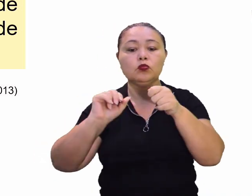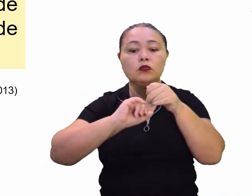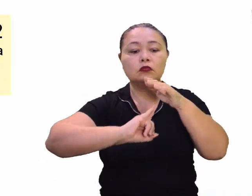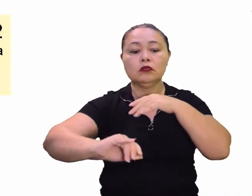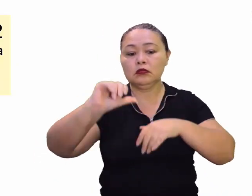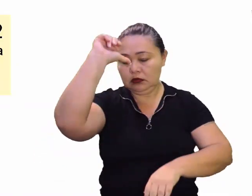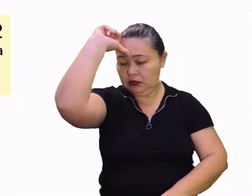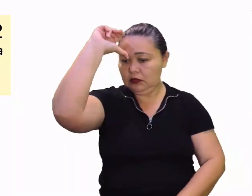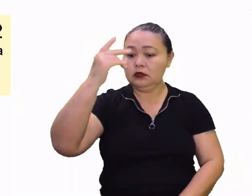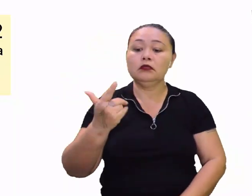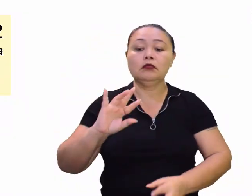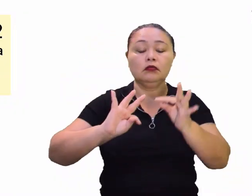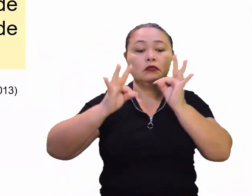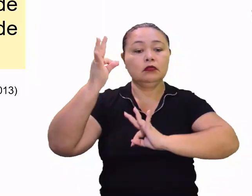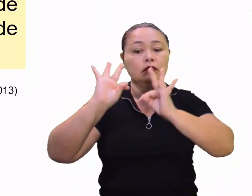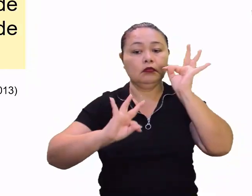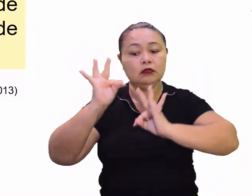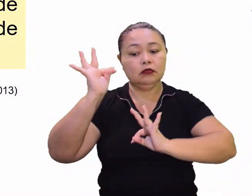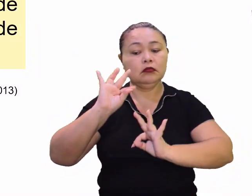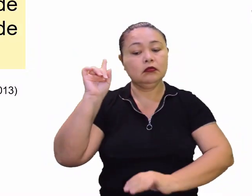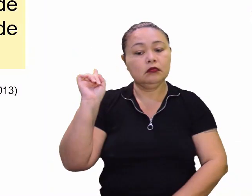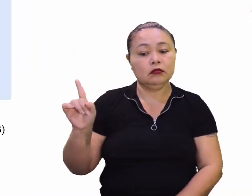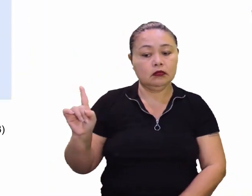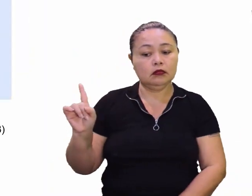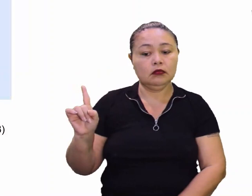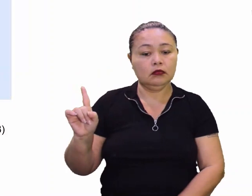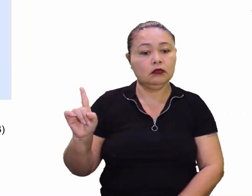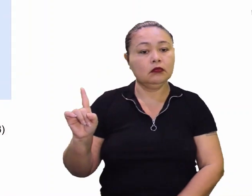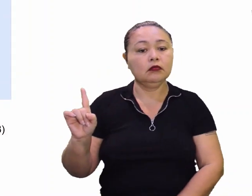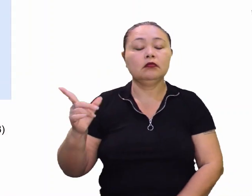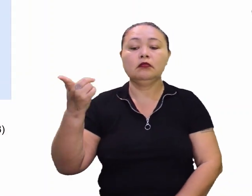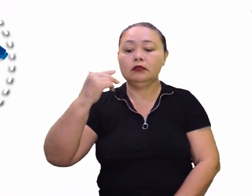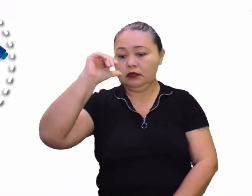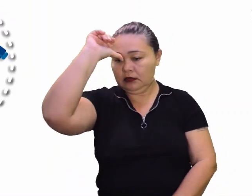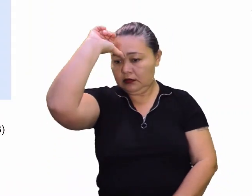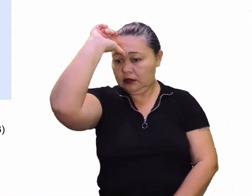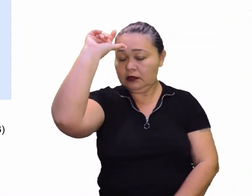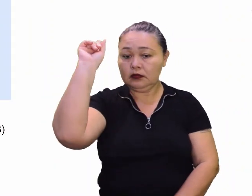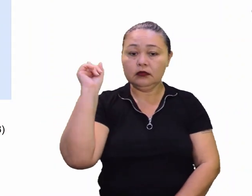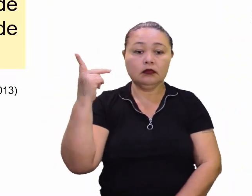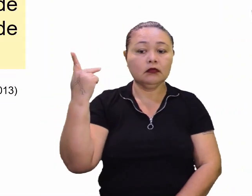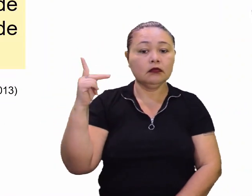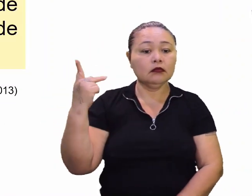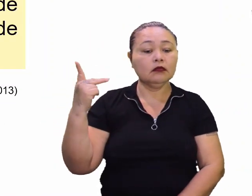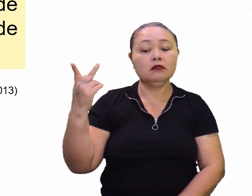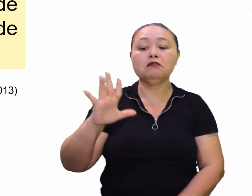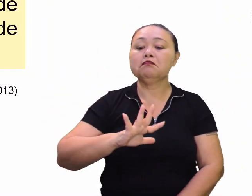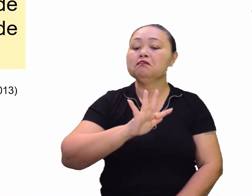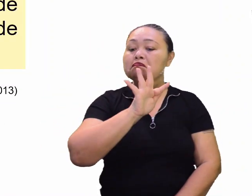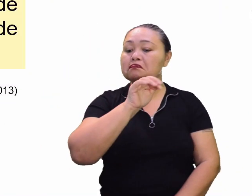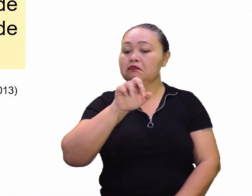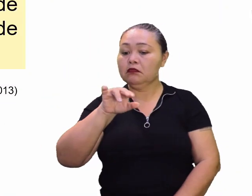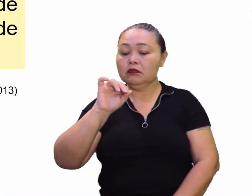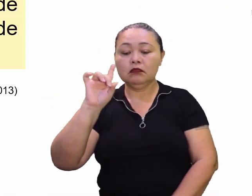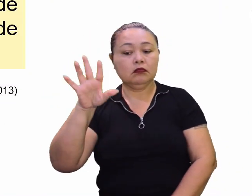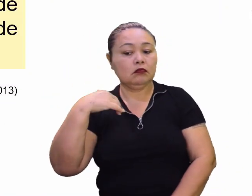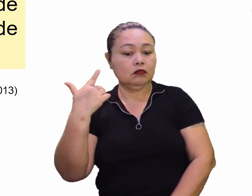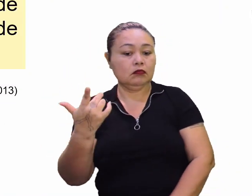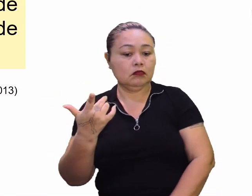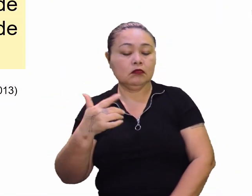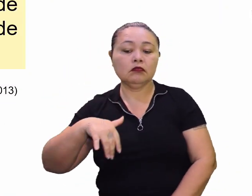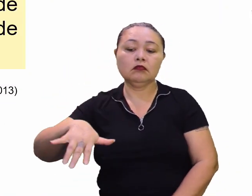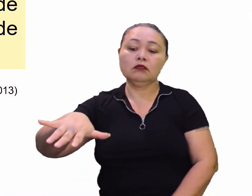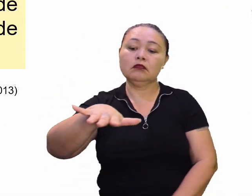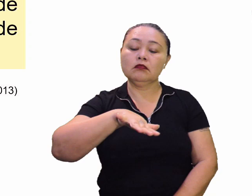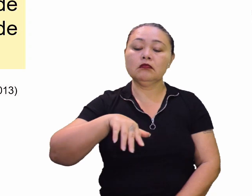Indiano de Tecnologia. Então, esses carinhas aí da Índia, professor Jorge, são feras na área